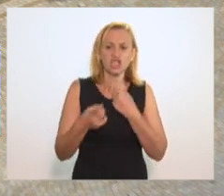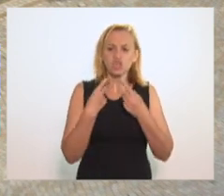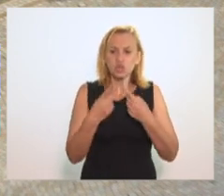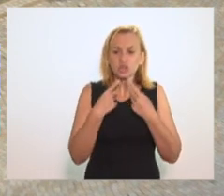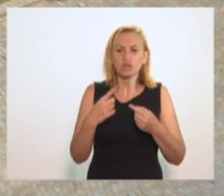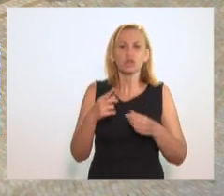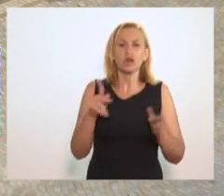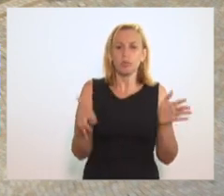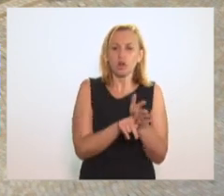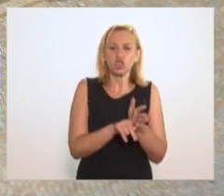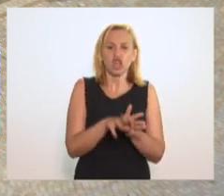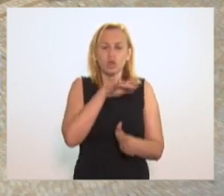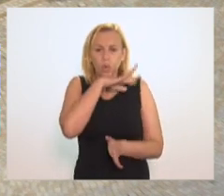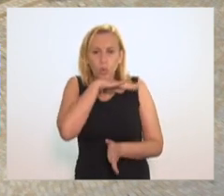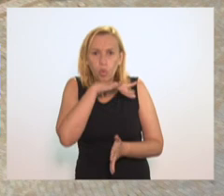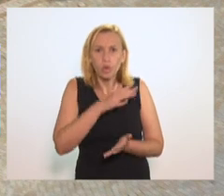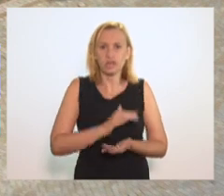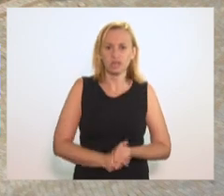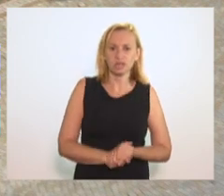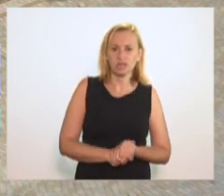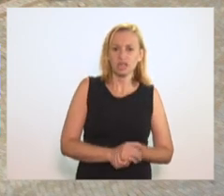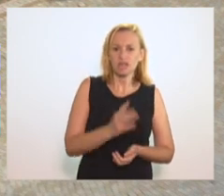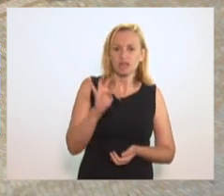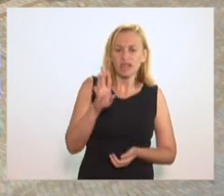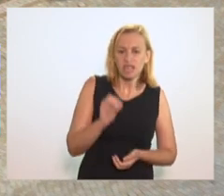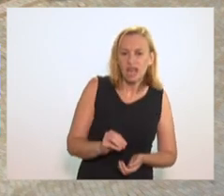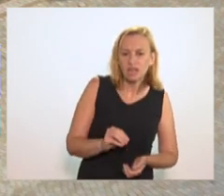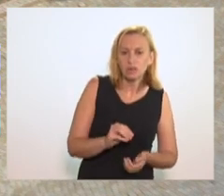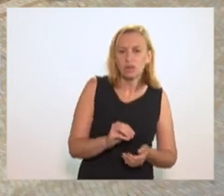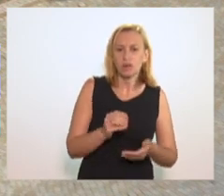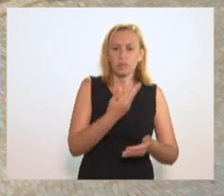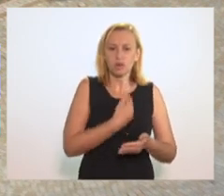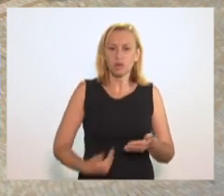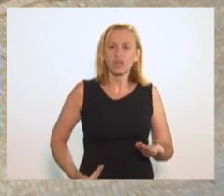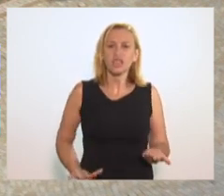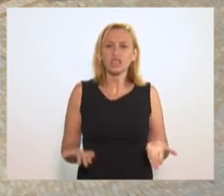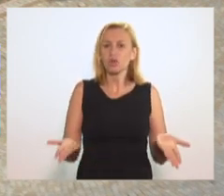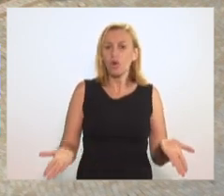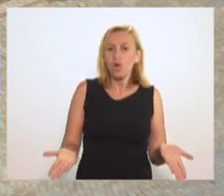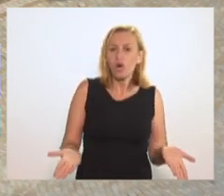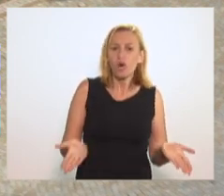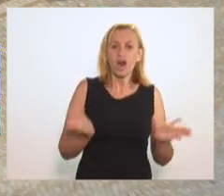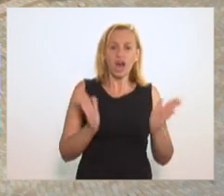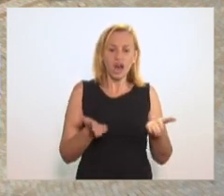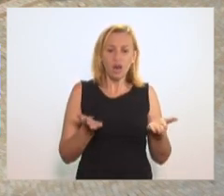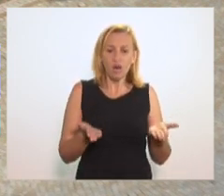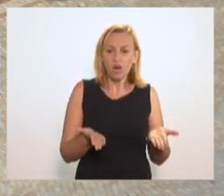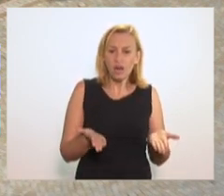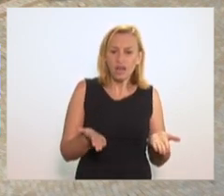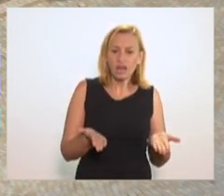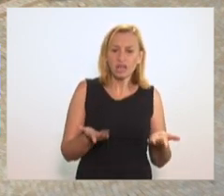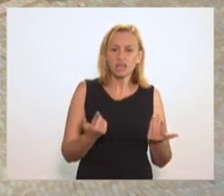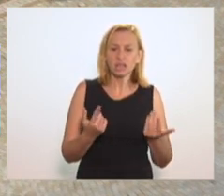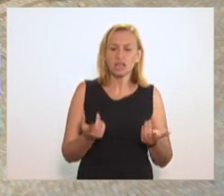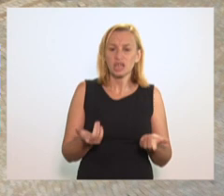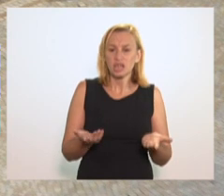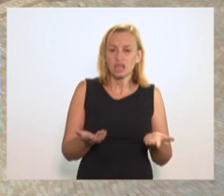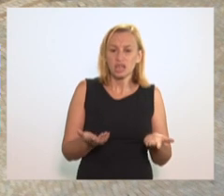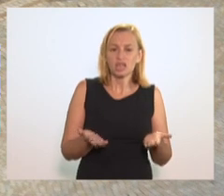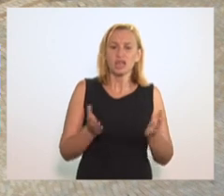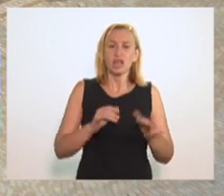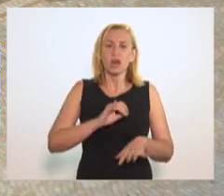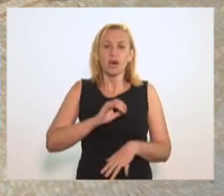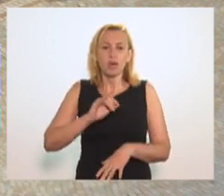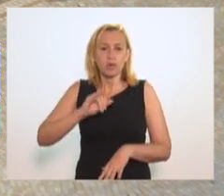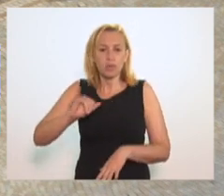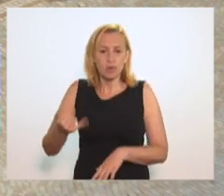ruim que foi por consequência vetado pelo governador e teve por consequência um projeto bom que veio a essa casa agora aproveito a